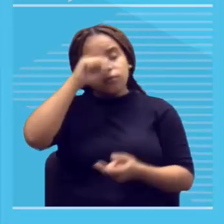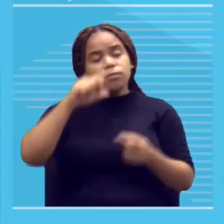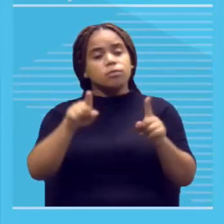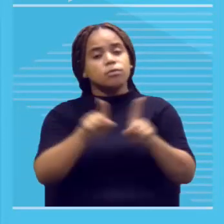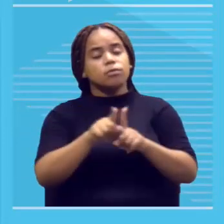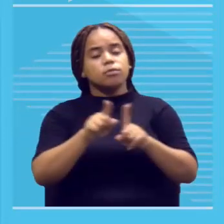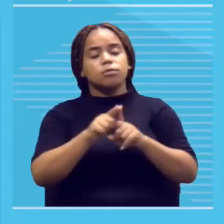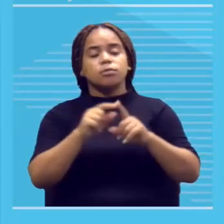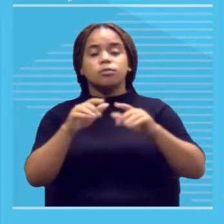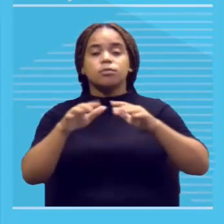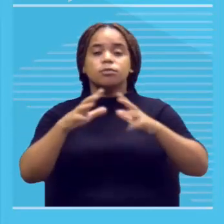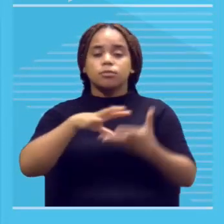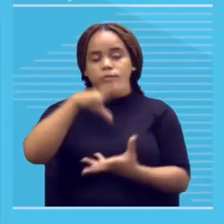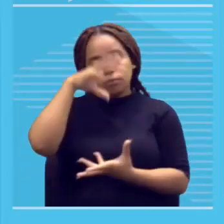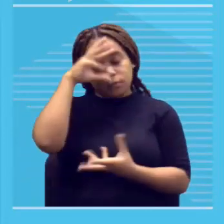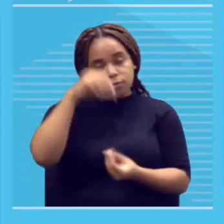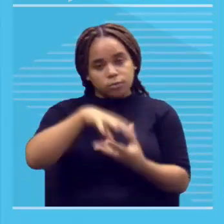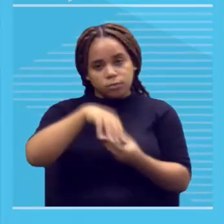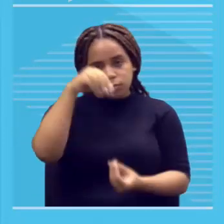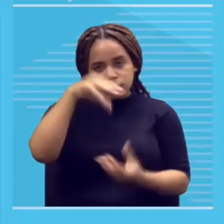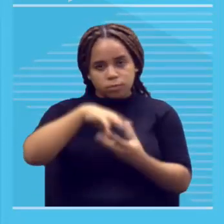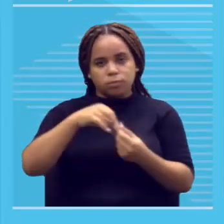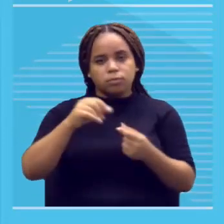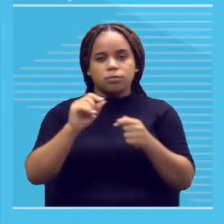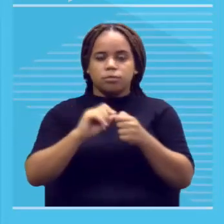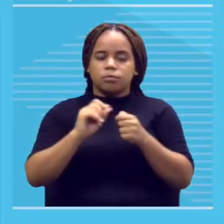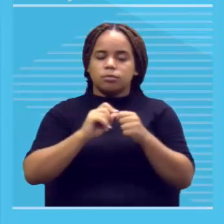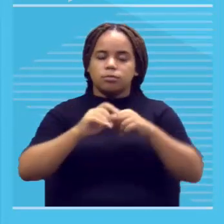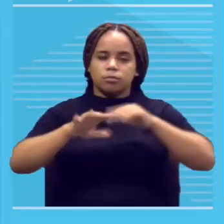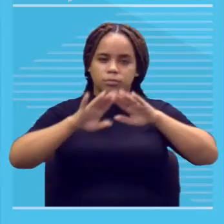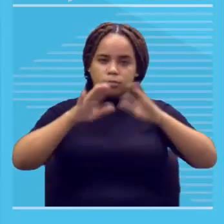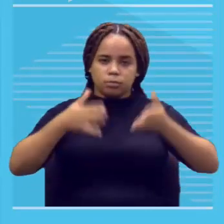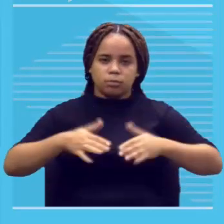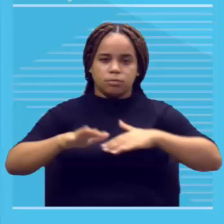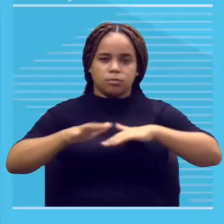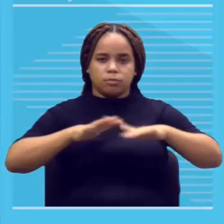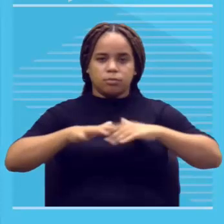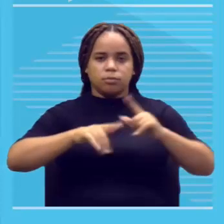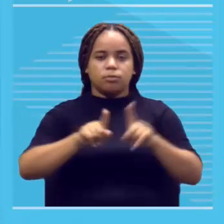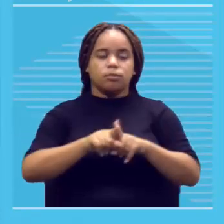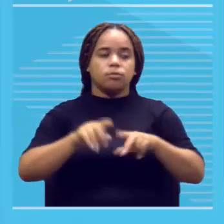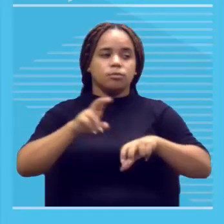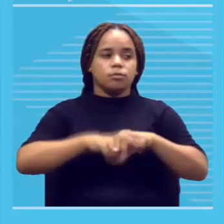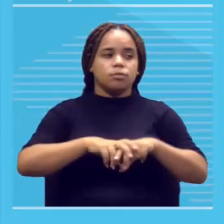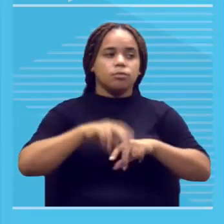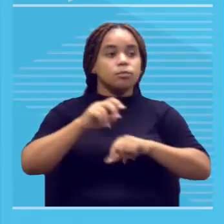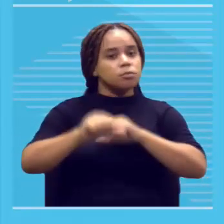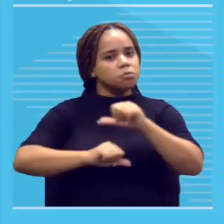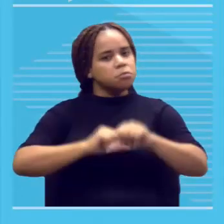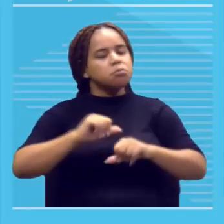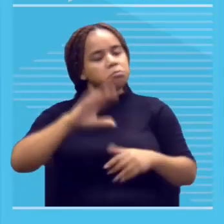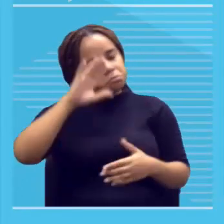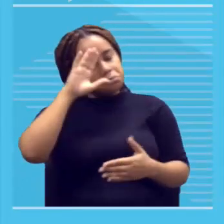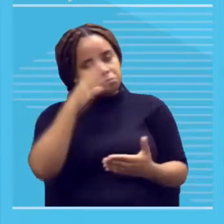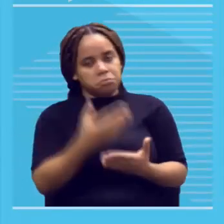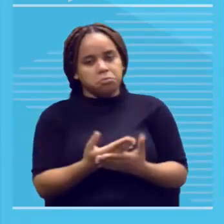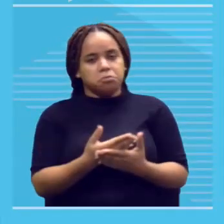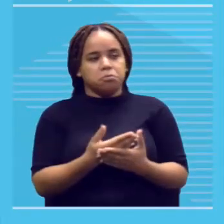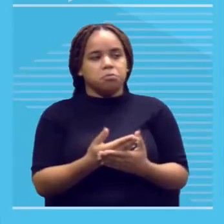movimentavam as mesas movimentavam as cadeiras então ele passou de cético a convencido